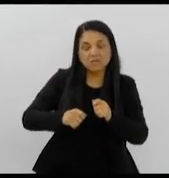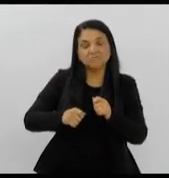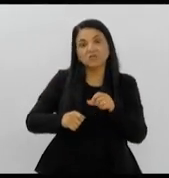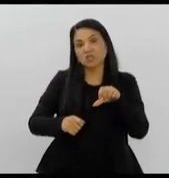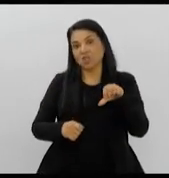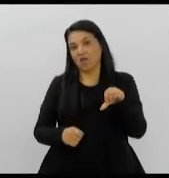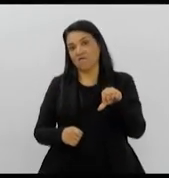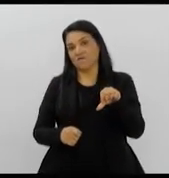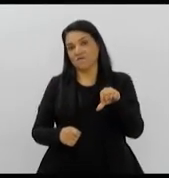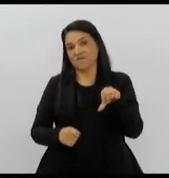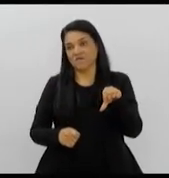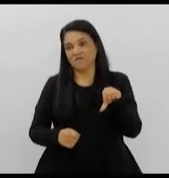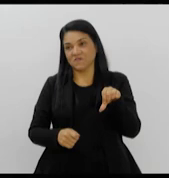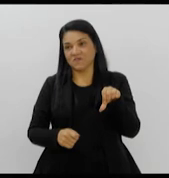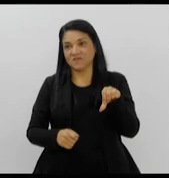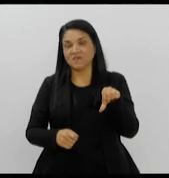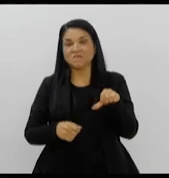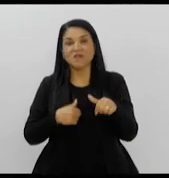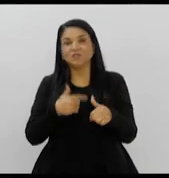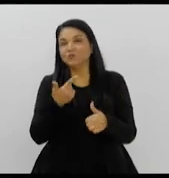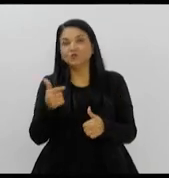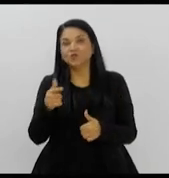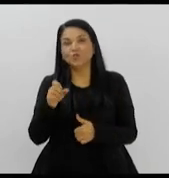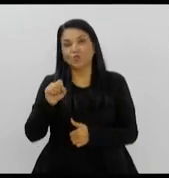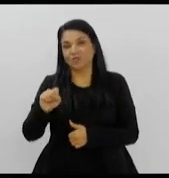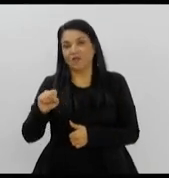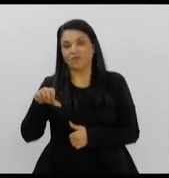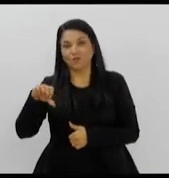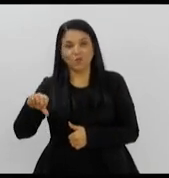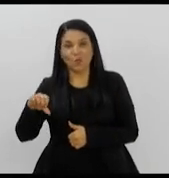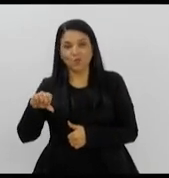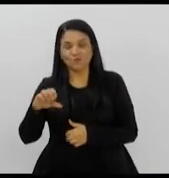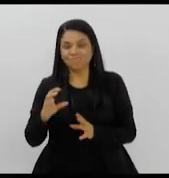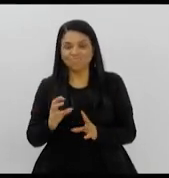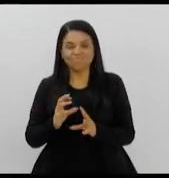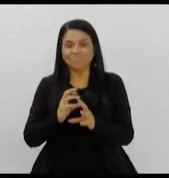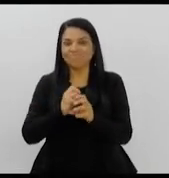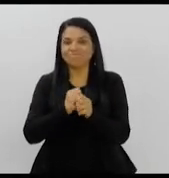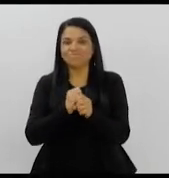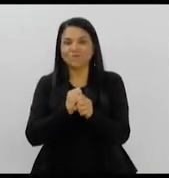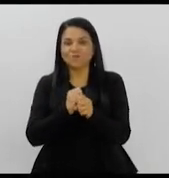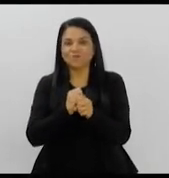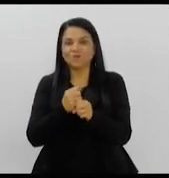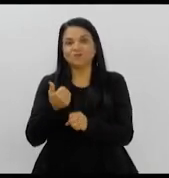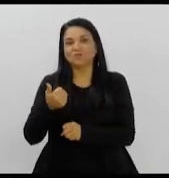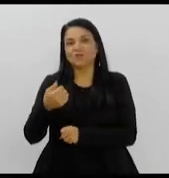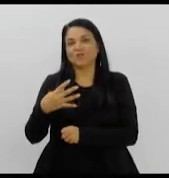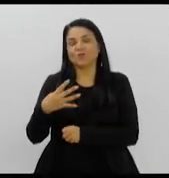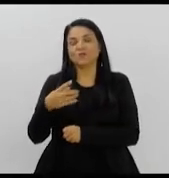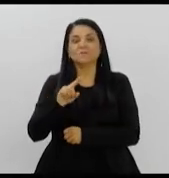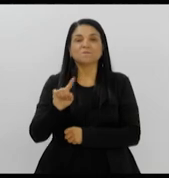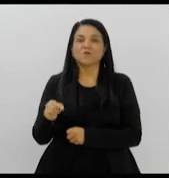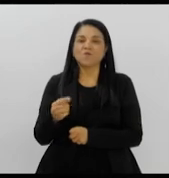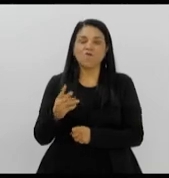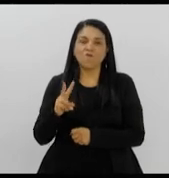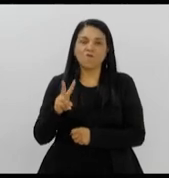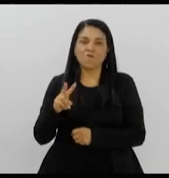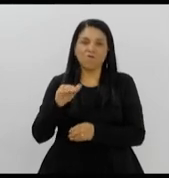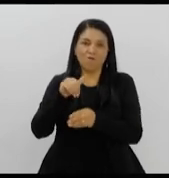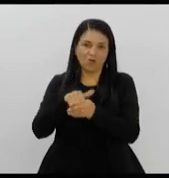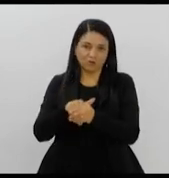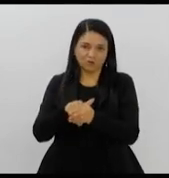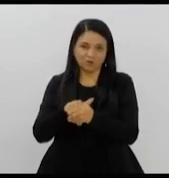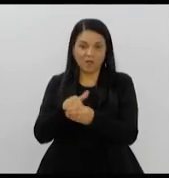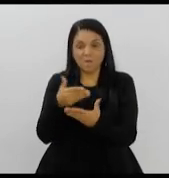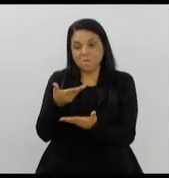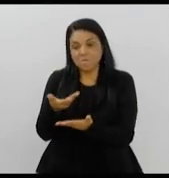tinha o oitavo e o nono não fecharam os 14 mil votos. Aí perdeu a